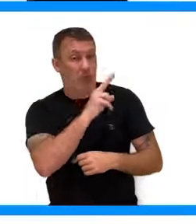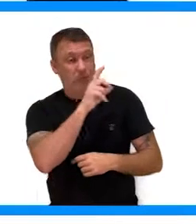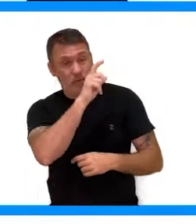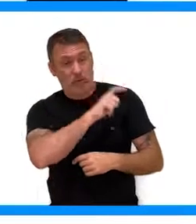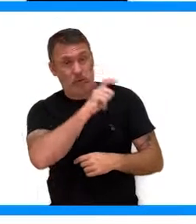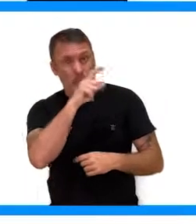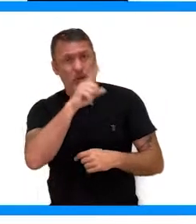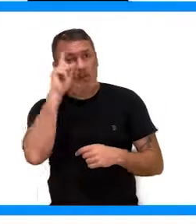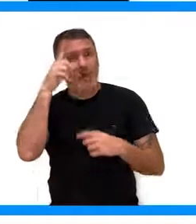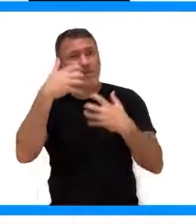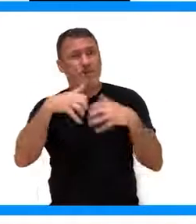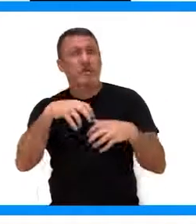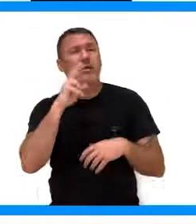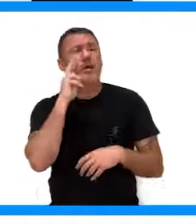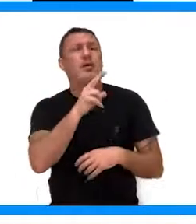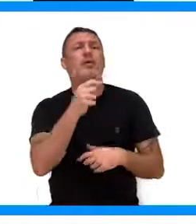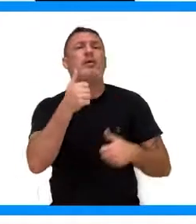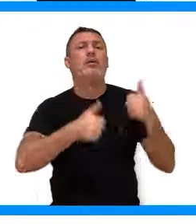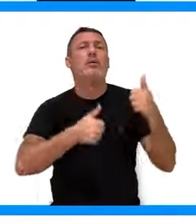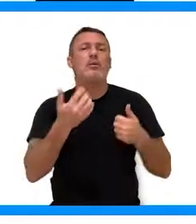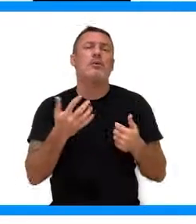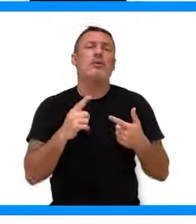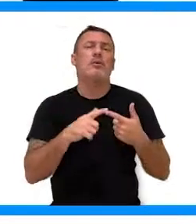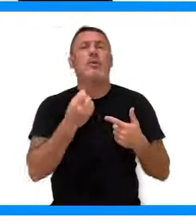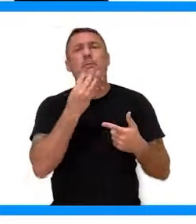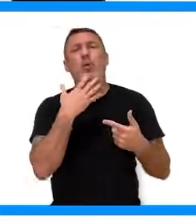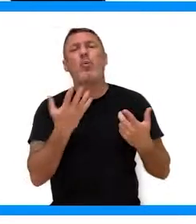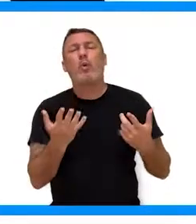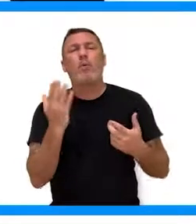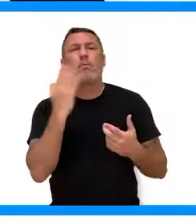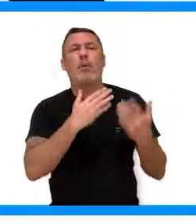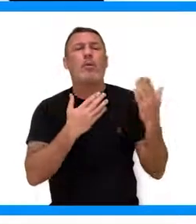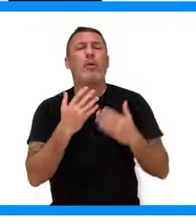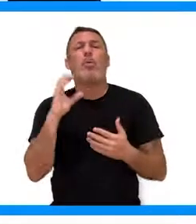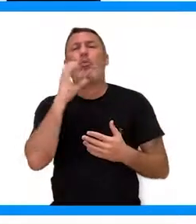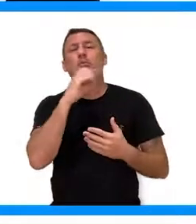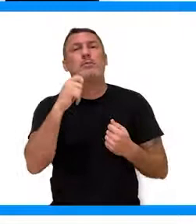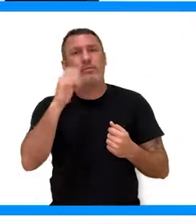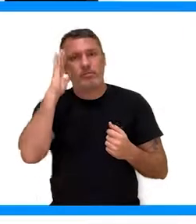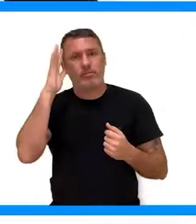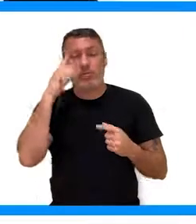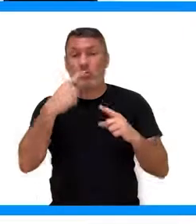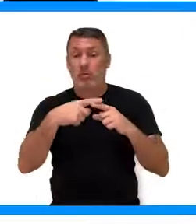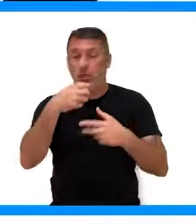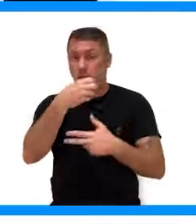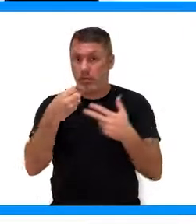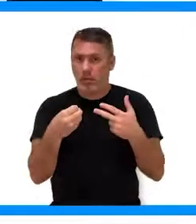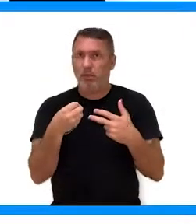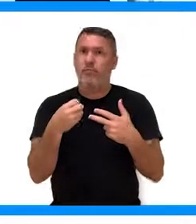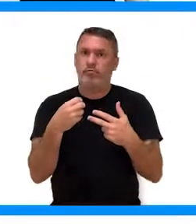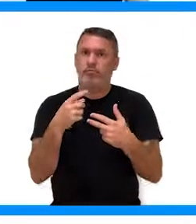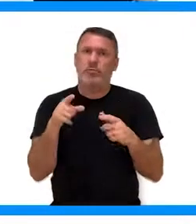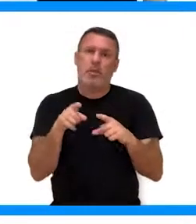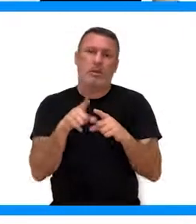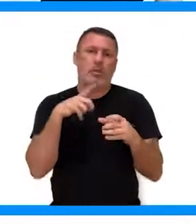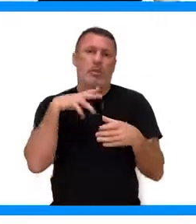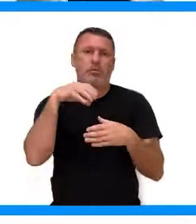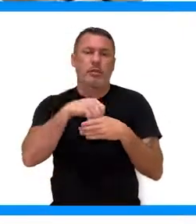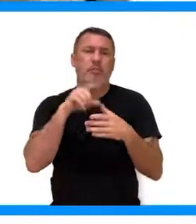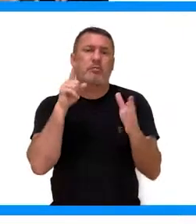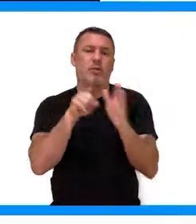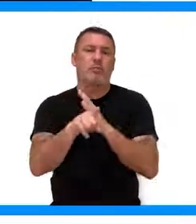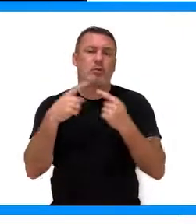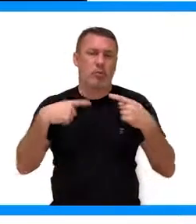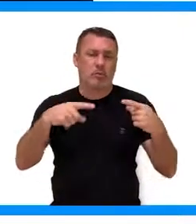essas reflexões para que você pense, tá, sobre a urgência dessas situações, porque o exame ele pode